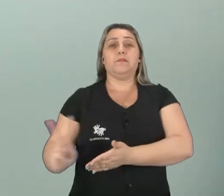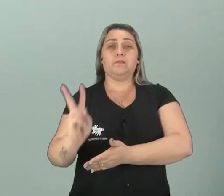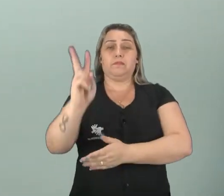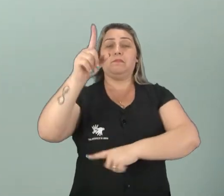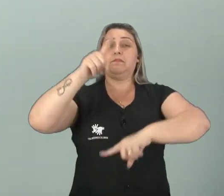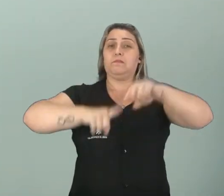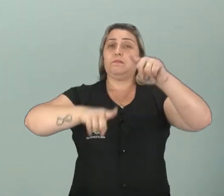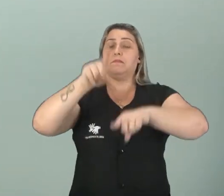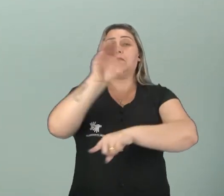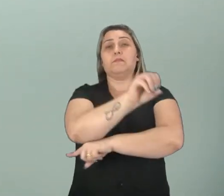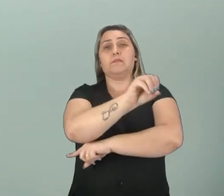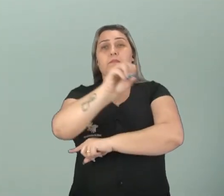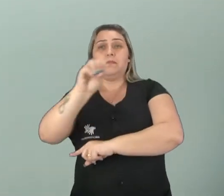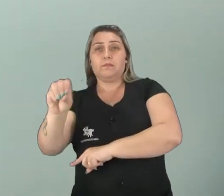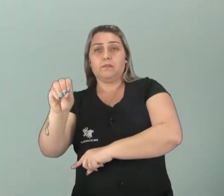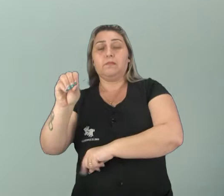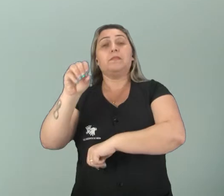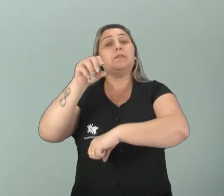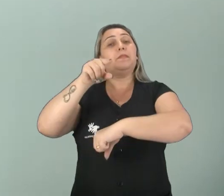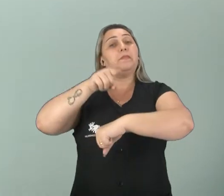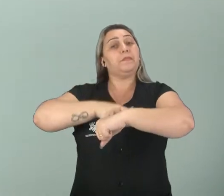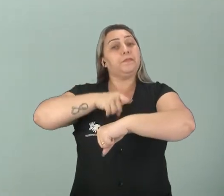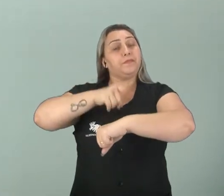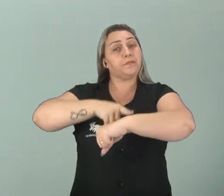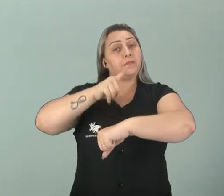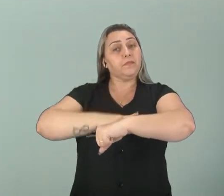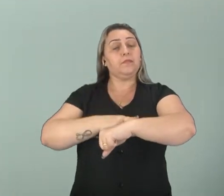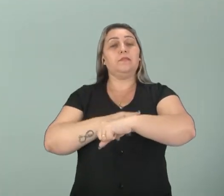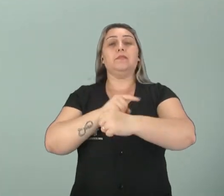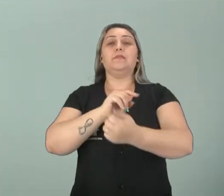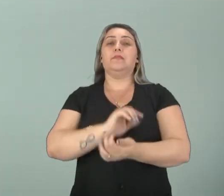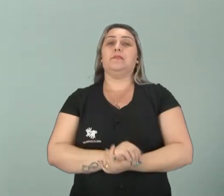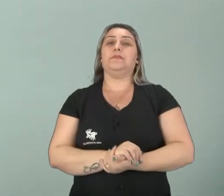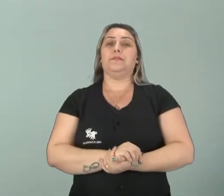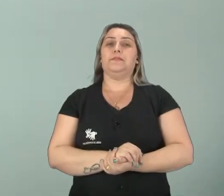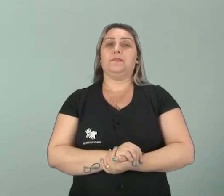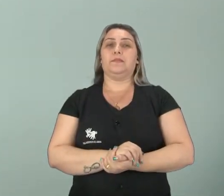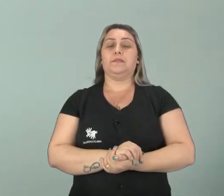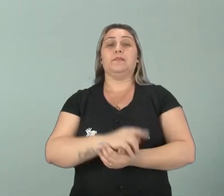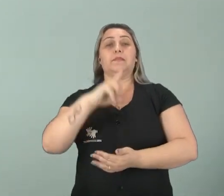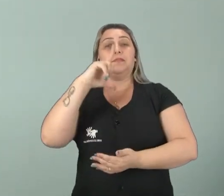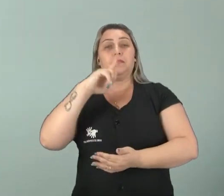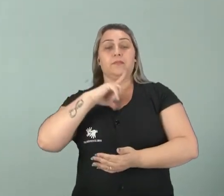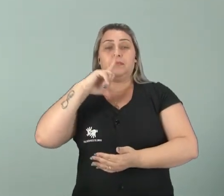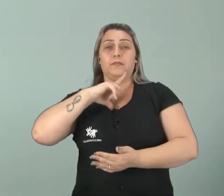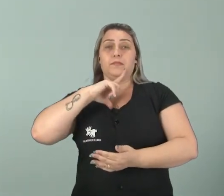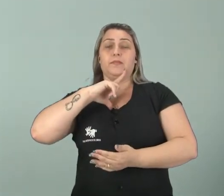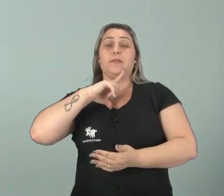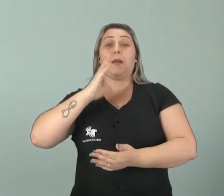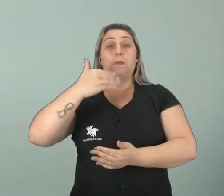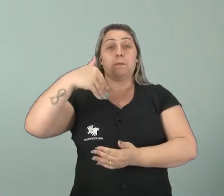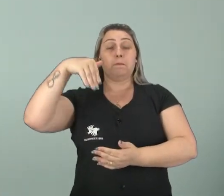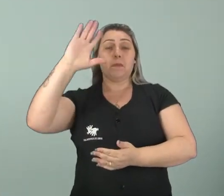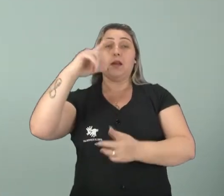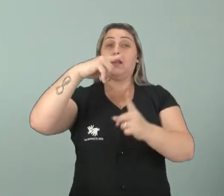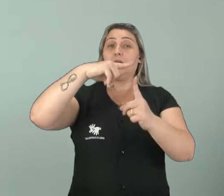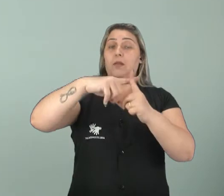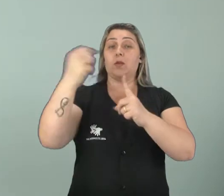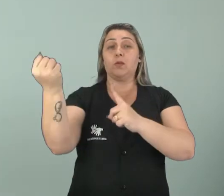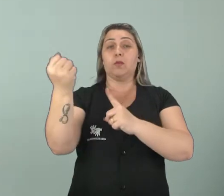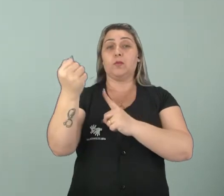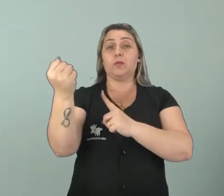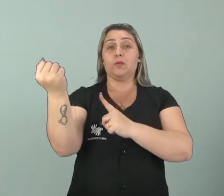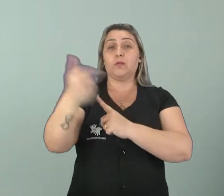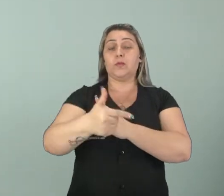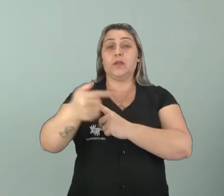está neutro. E aí, no momento em que, de alguma forma, há excesso de uma, ou seja, tem mais de uma do que a outra,